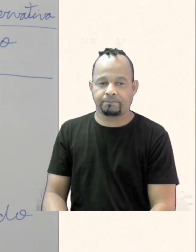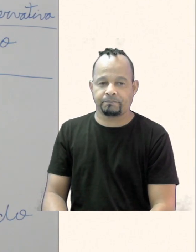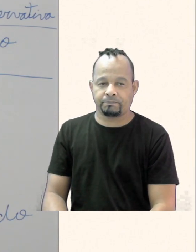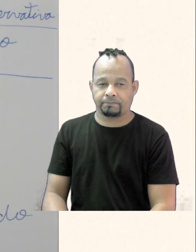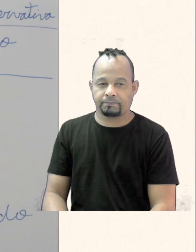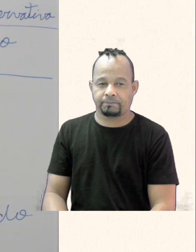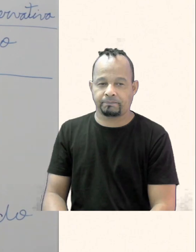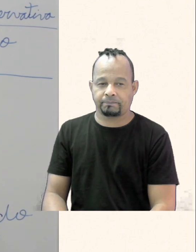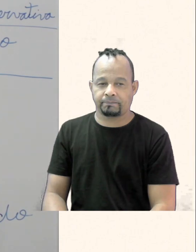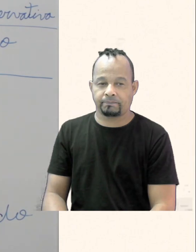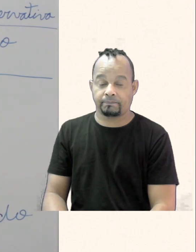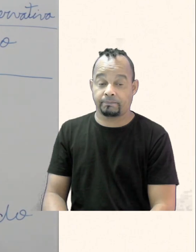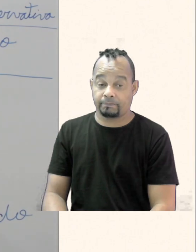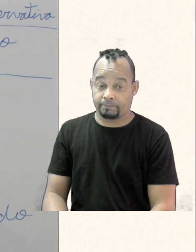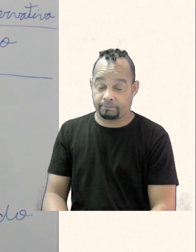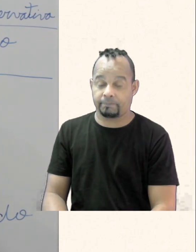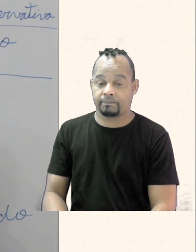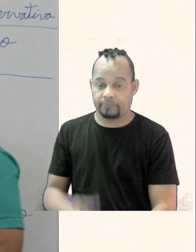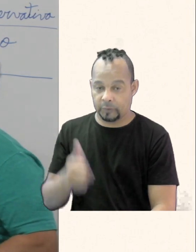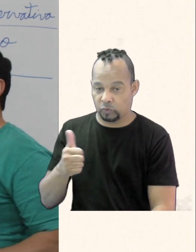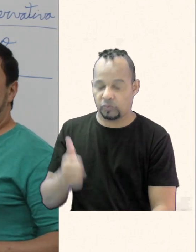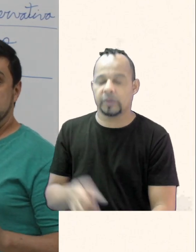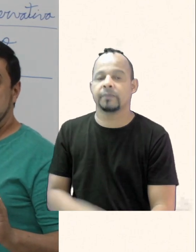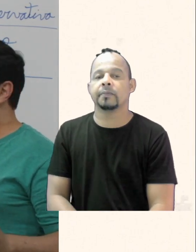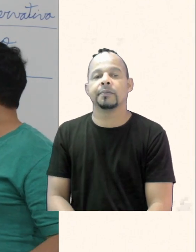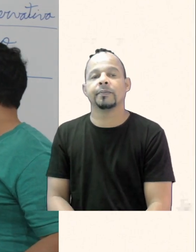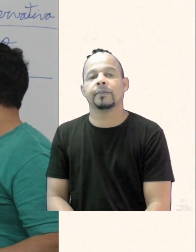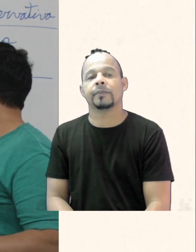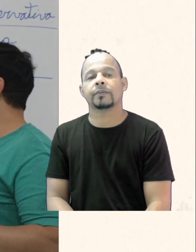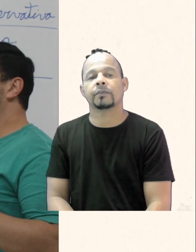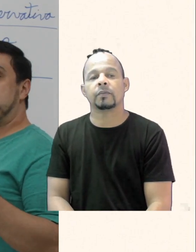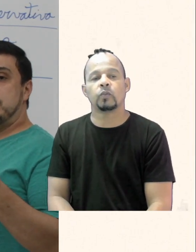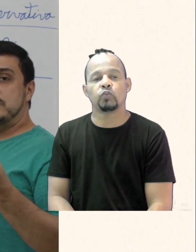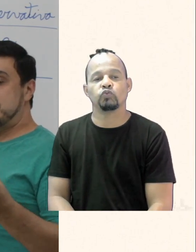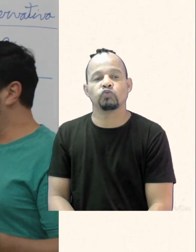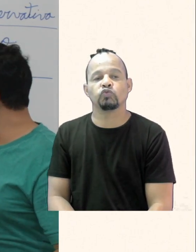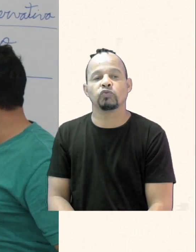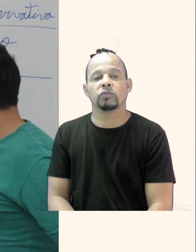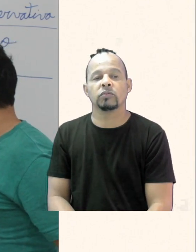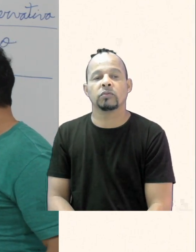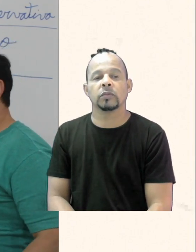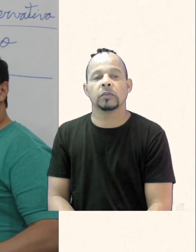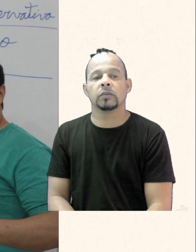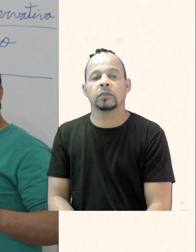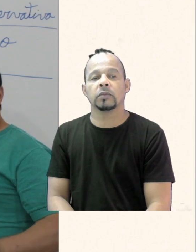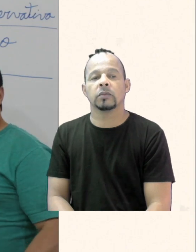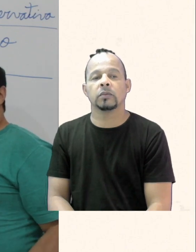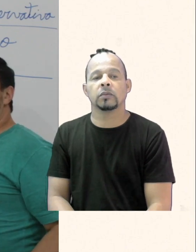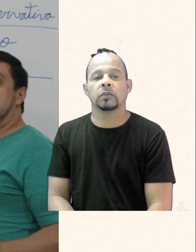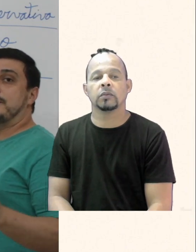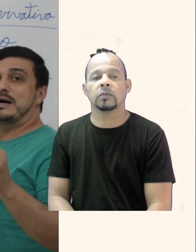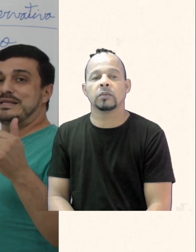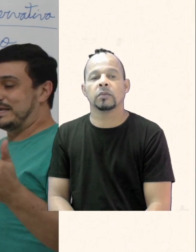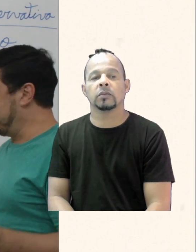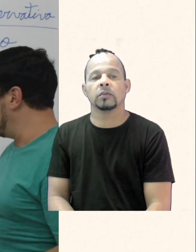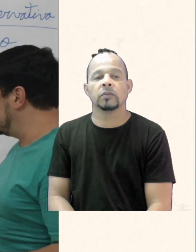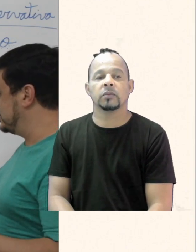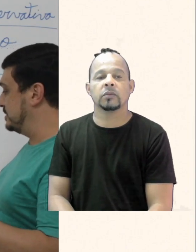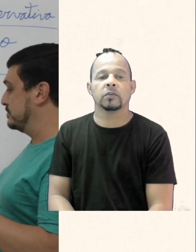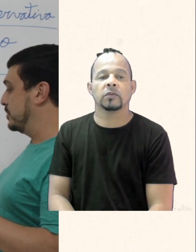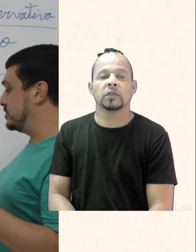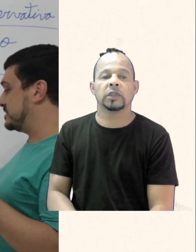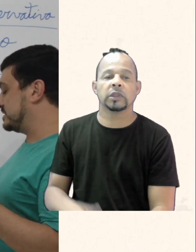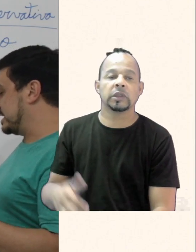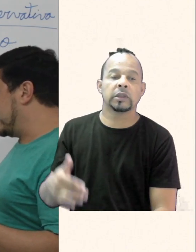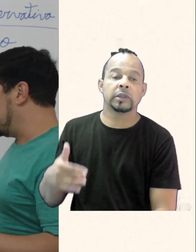Beleza? Muito bem. Pessoal, então o que nós temos aqui? Nós temos uma maneira